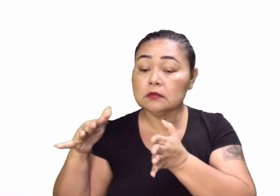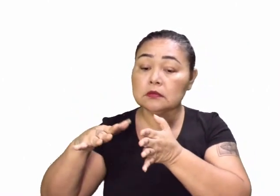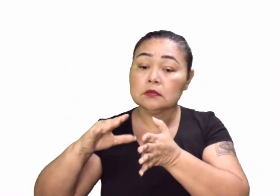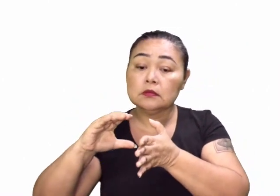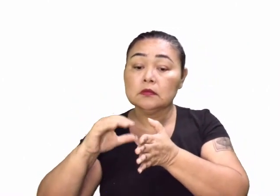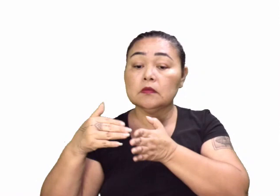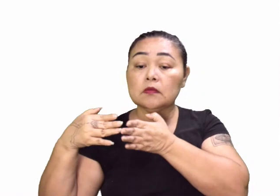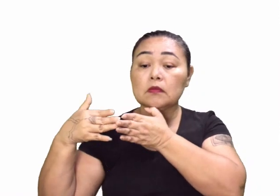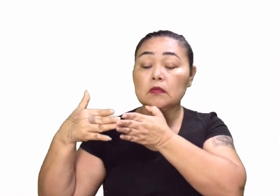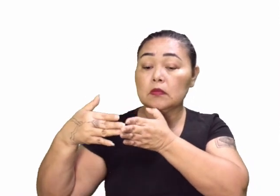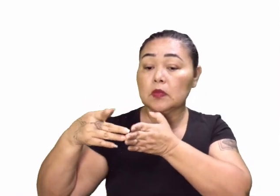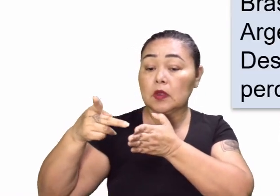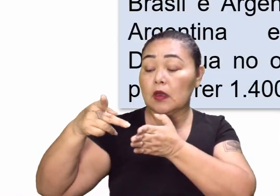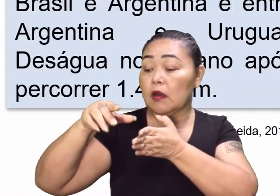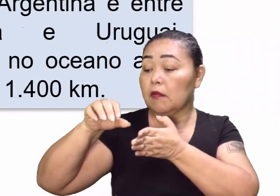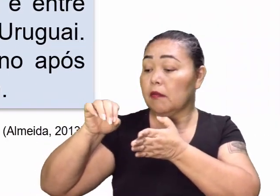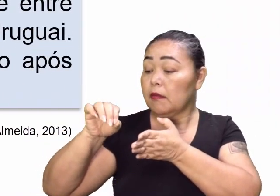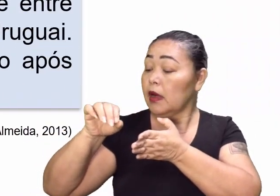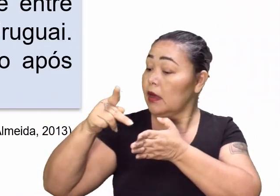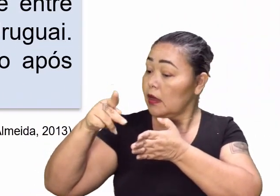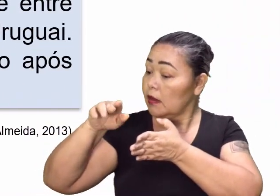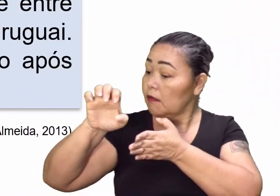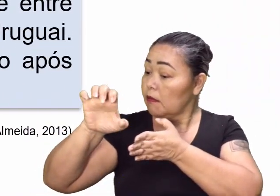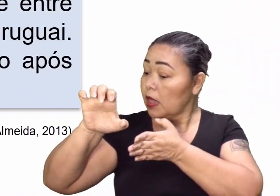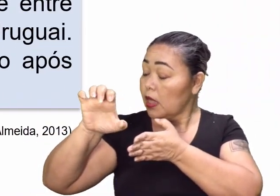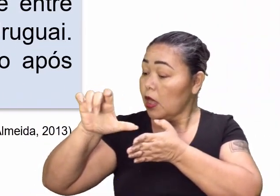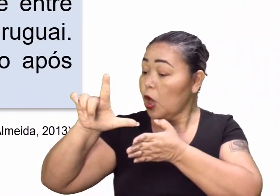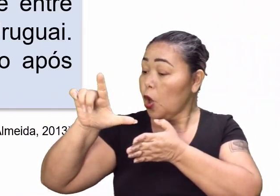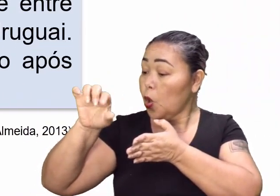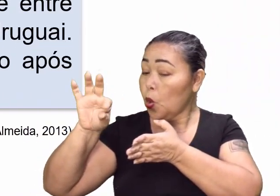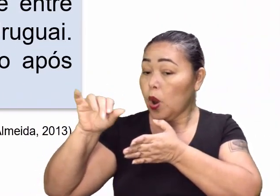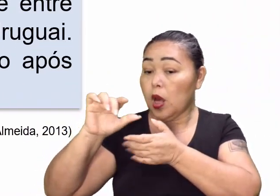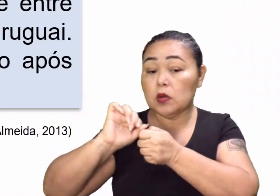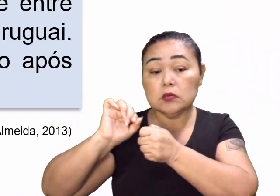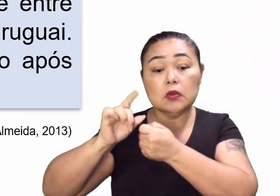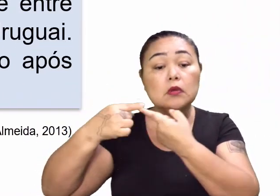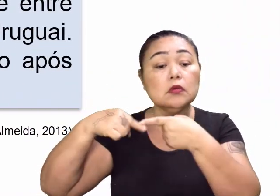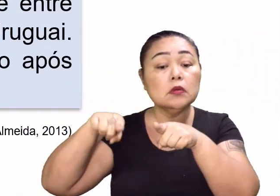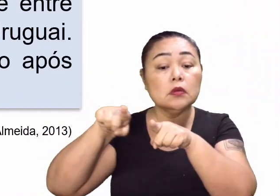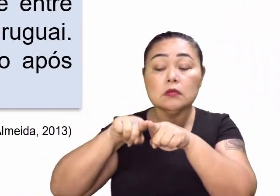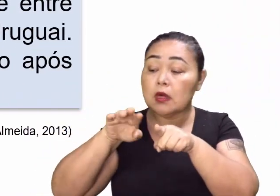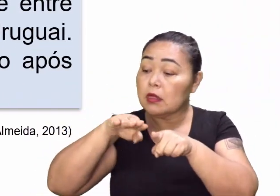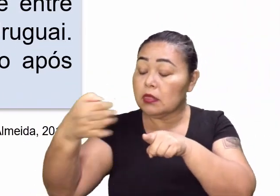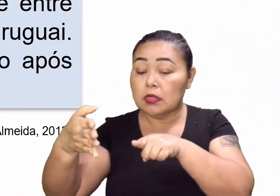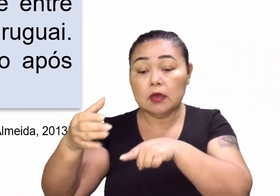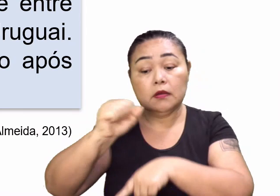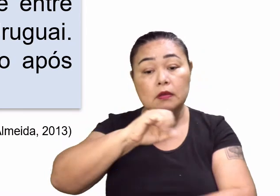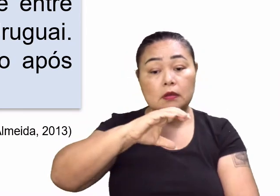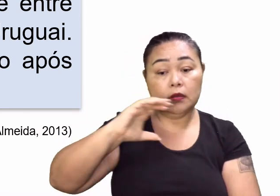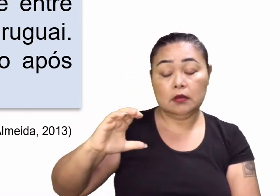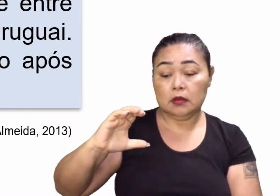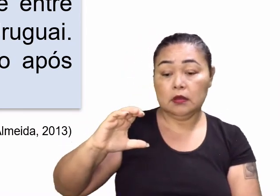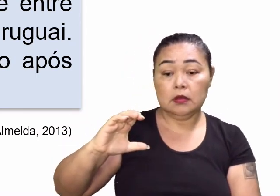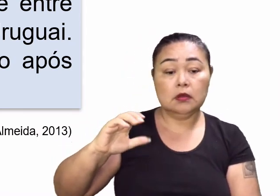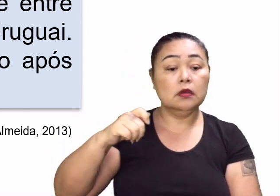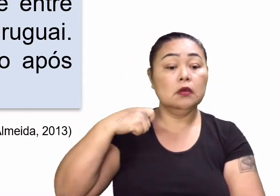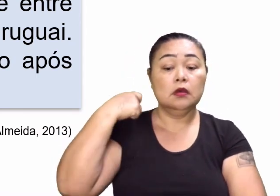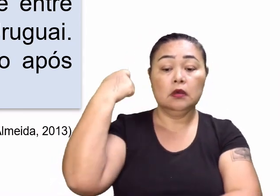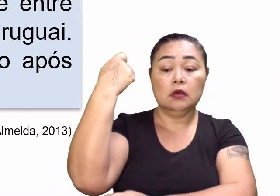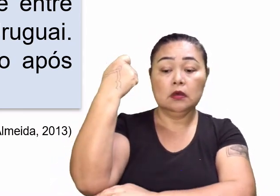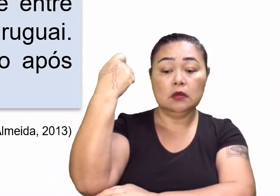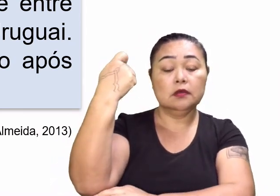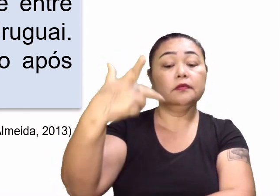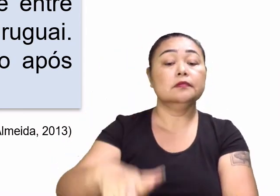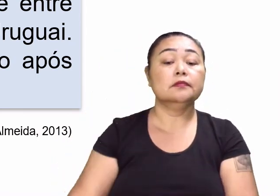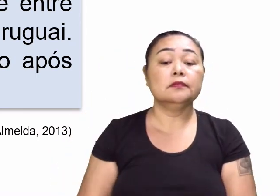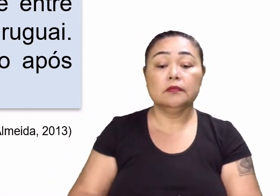rios Canoas e Pelotas e serve de divisa entre Santa Catarina e